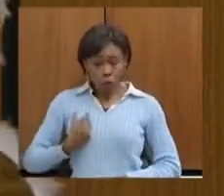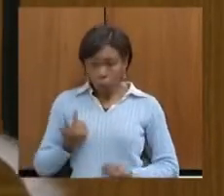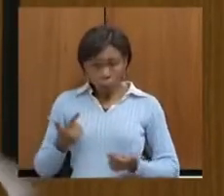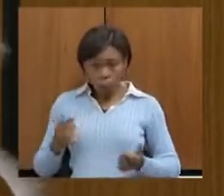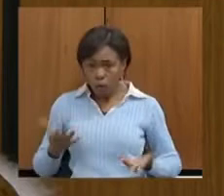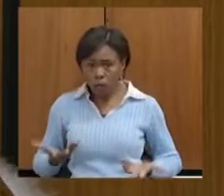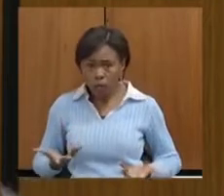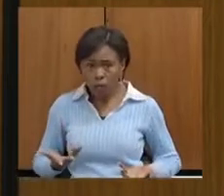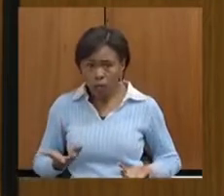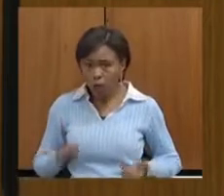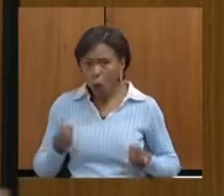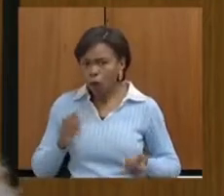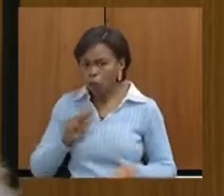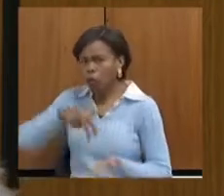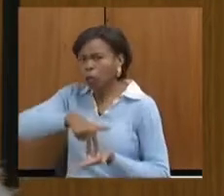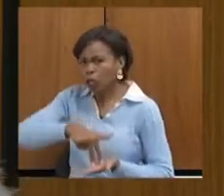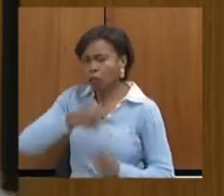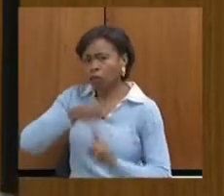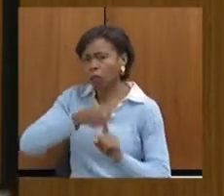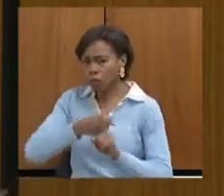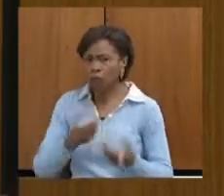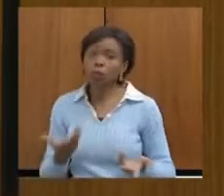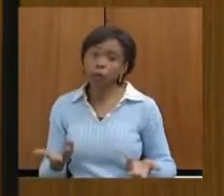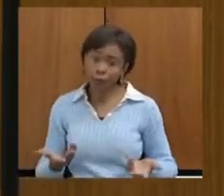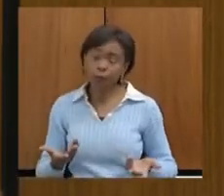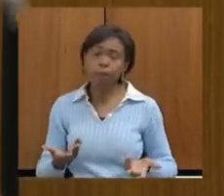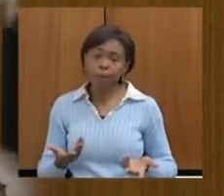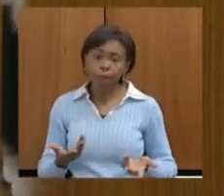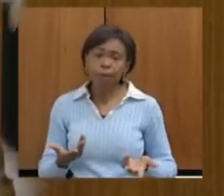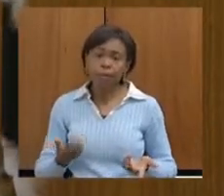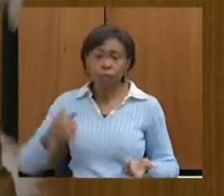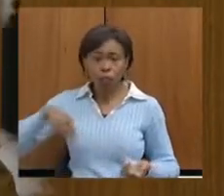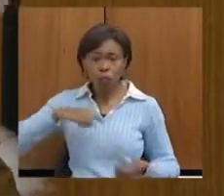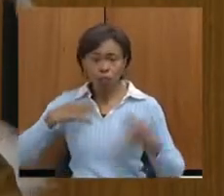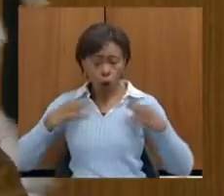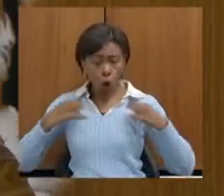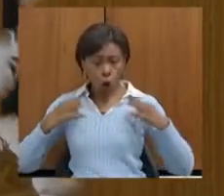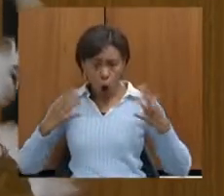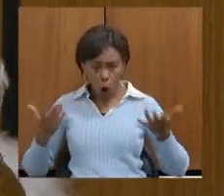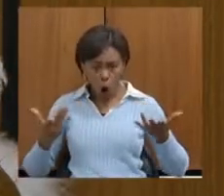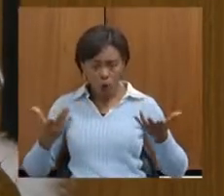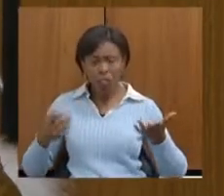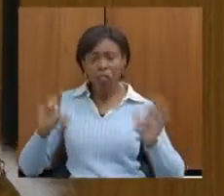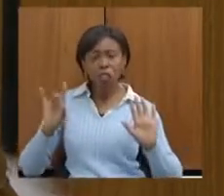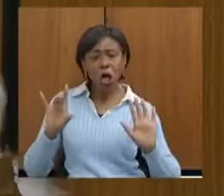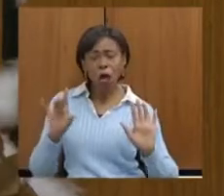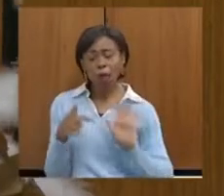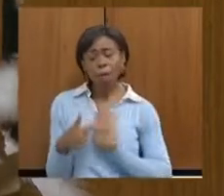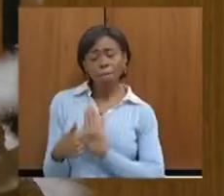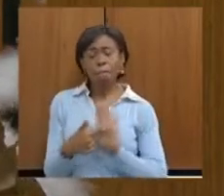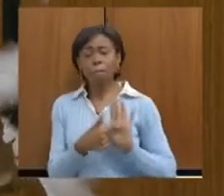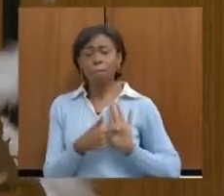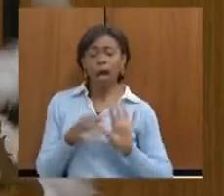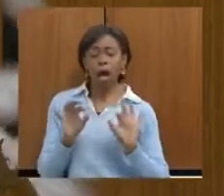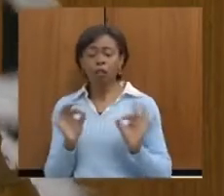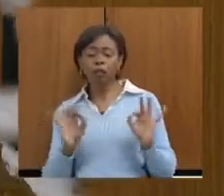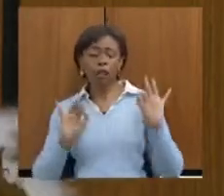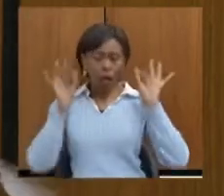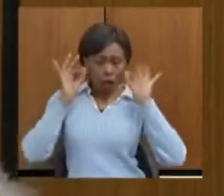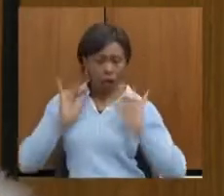Exercício mos nós não estaríamos lutando aí né e a nossas roupas não são enfeites não são